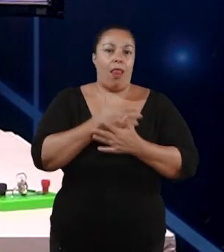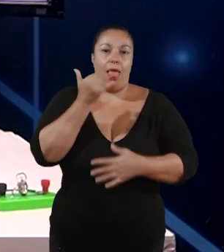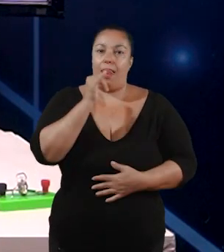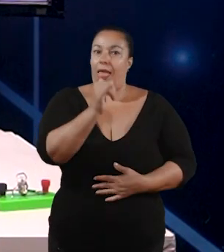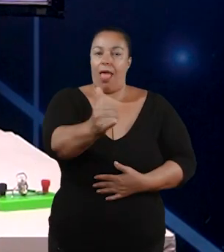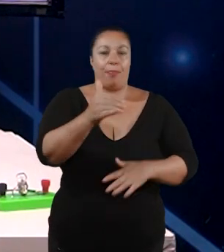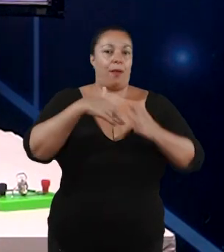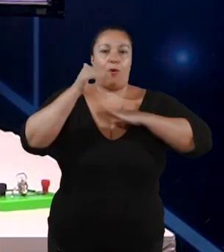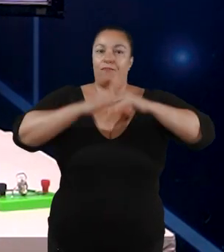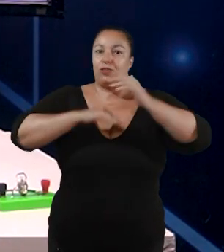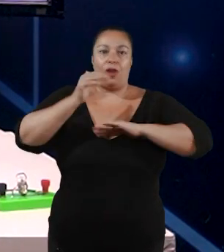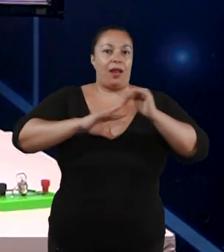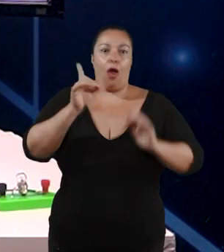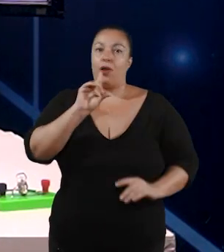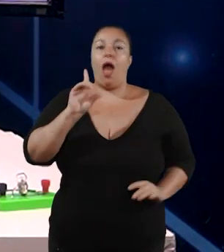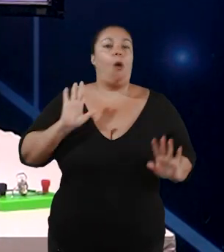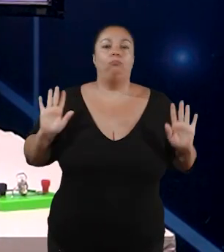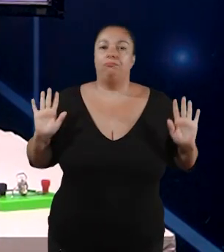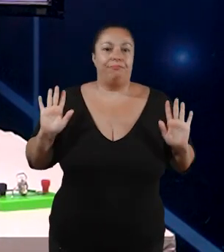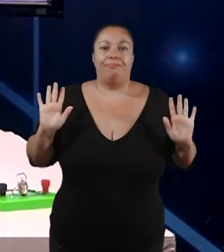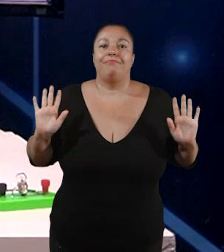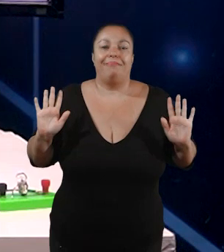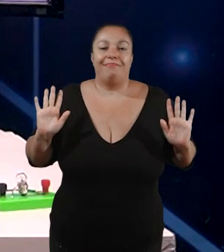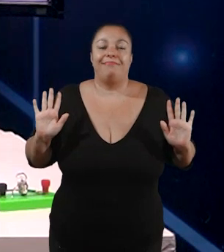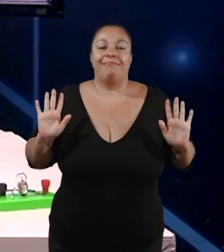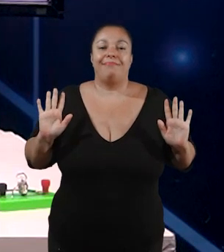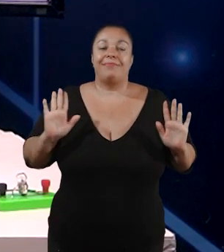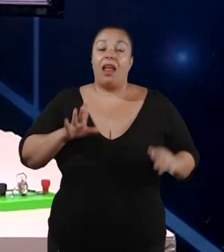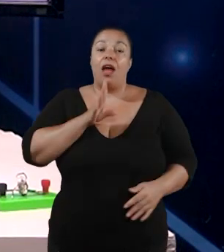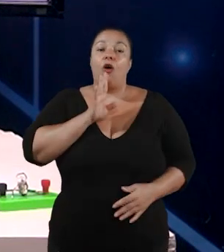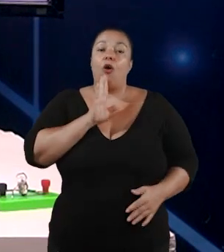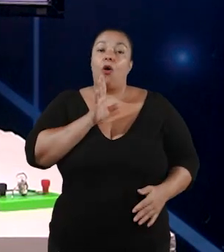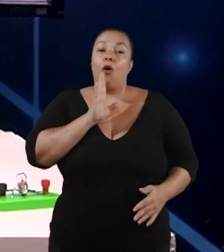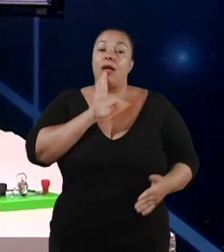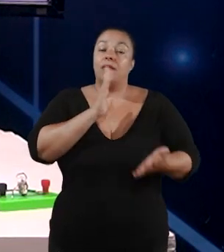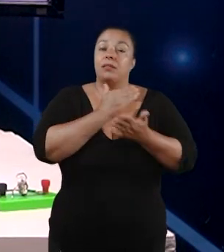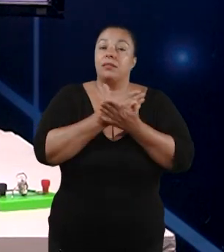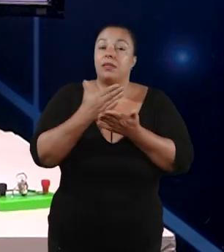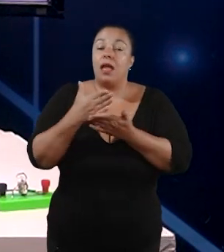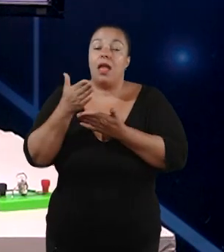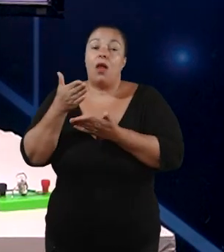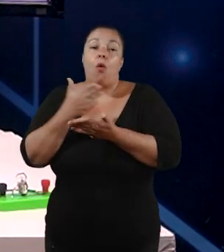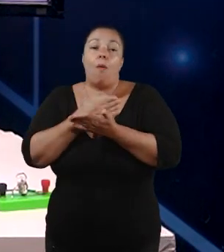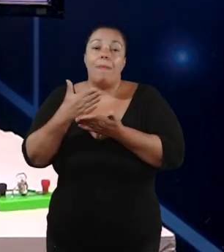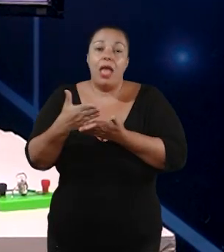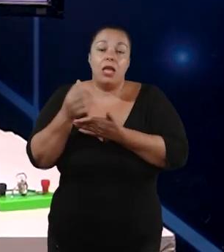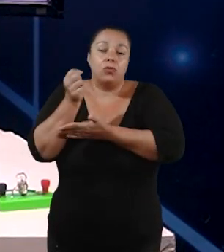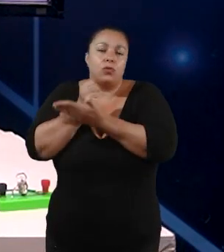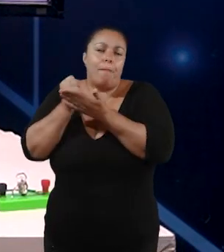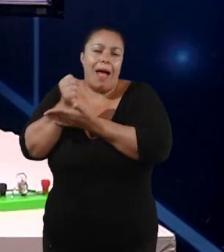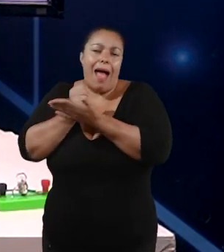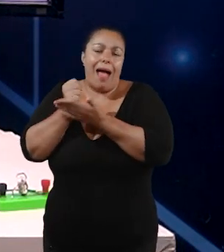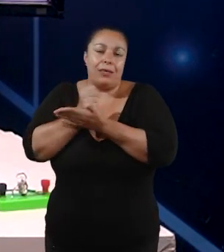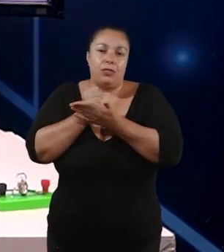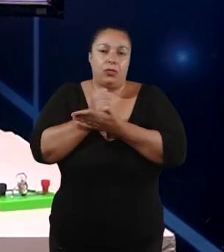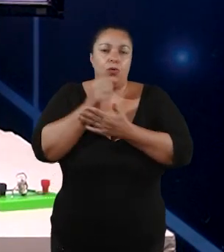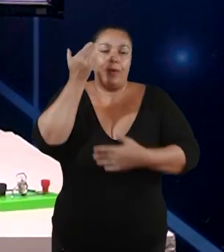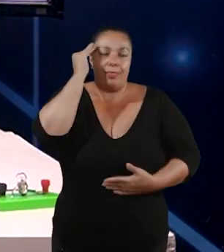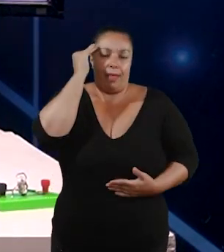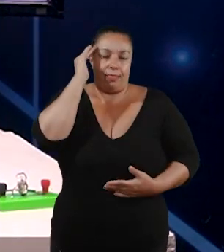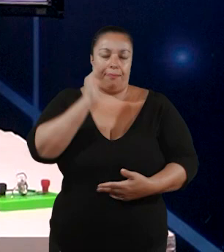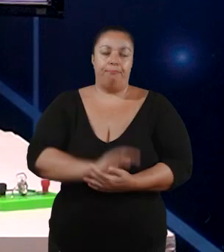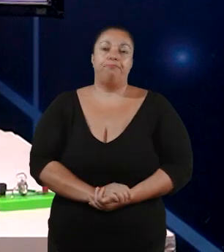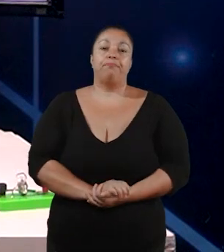vamos sair daqui eletricista. Não, não é isso não. Nós vamos conhecer os princípios básicos para poder começar a estudar e entender, tá? Então vamos